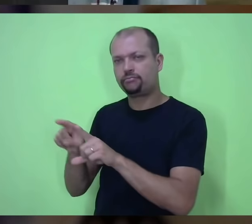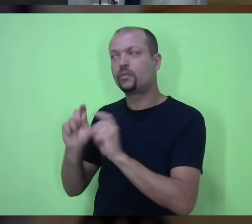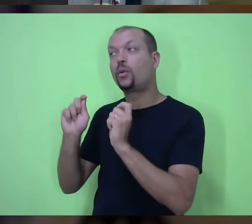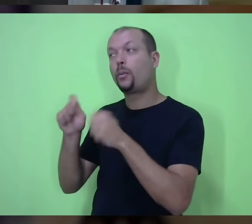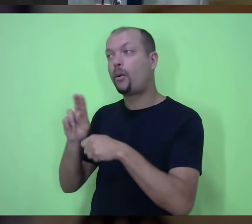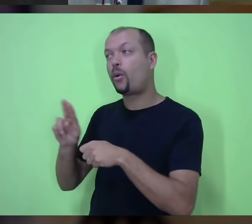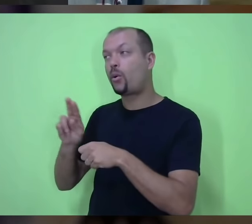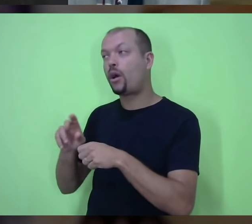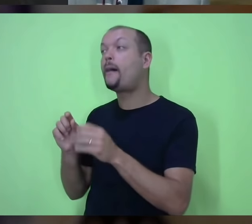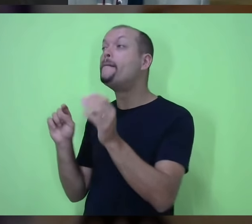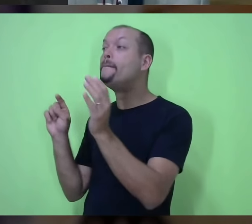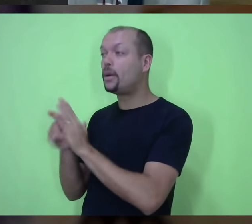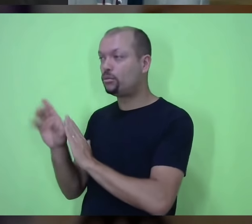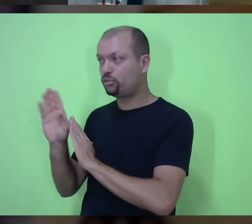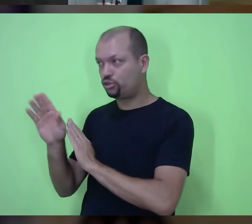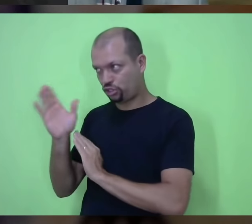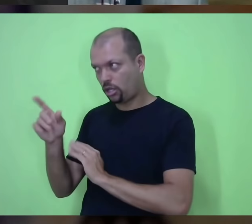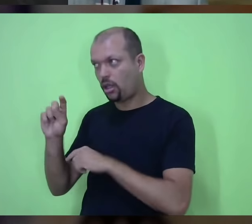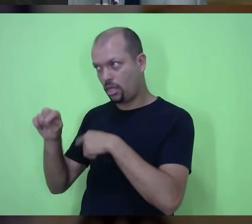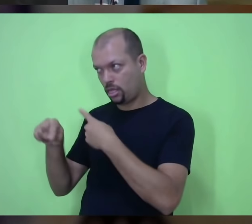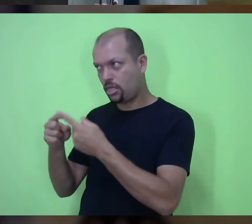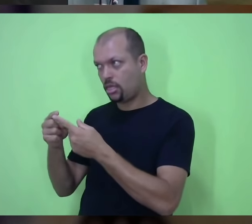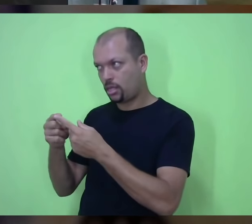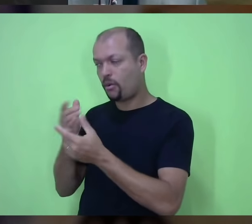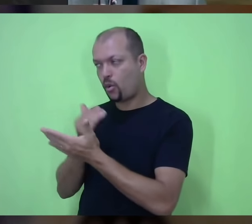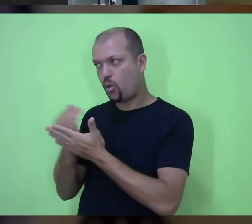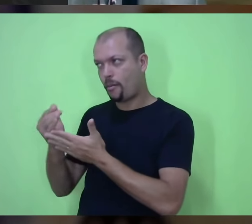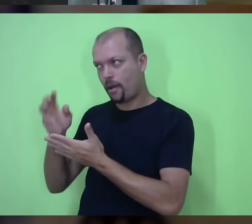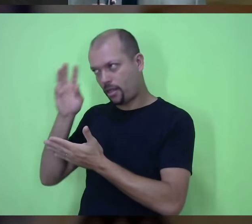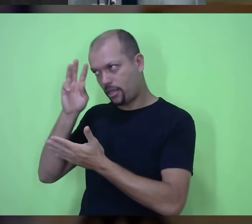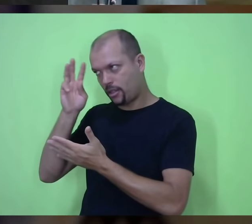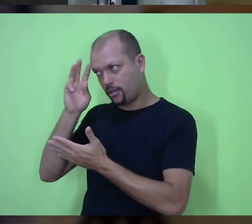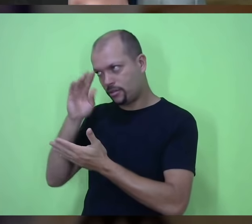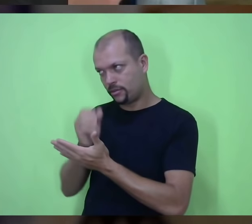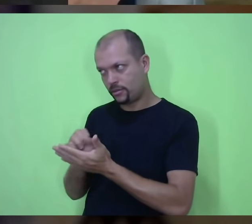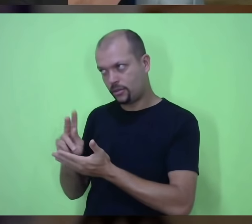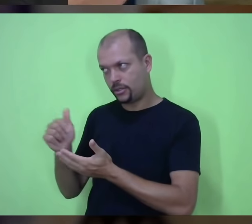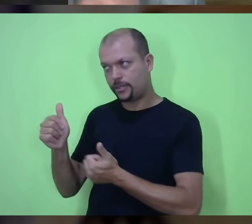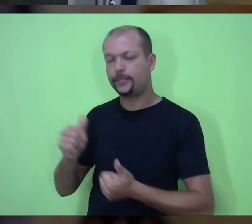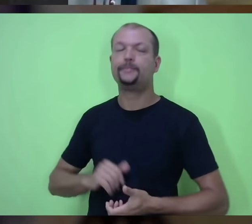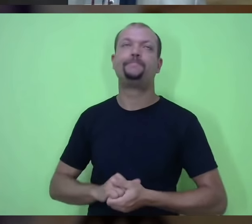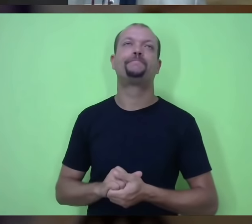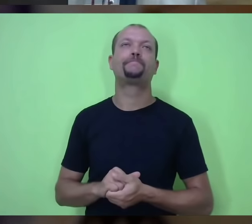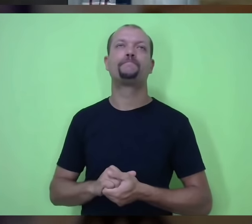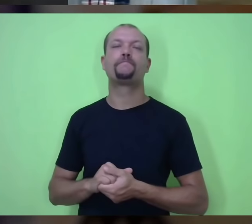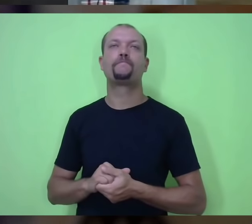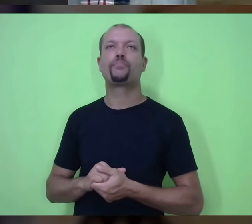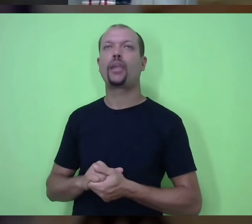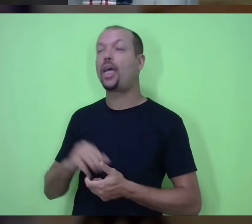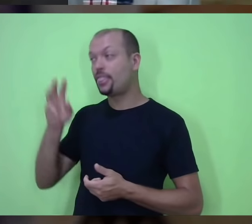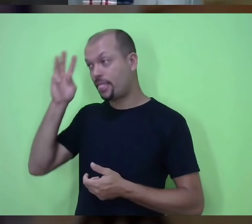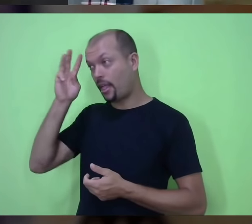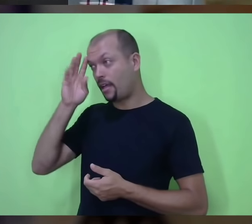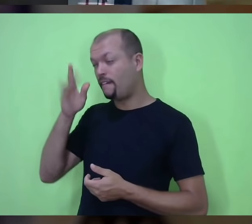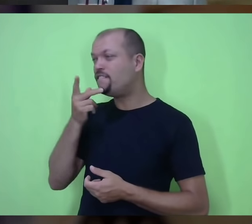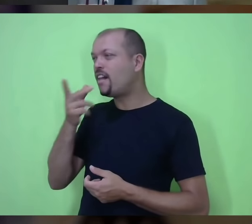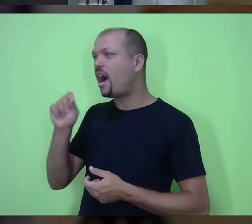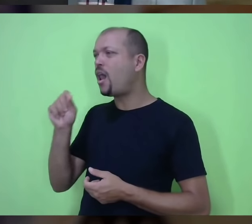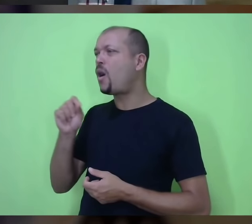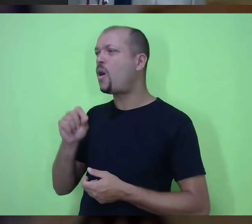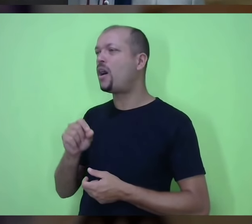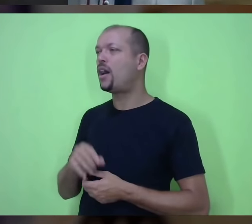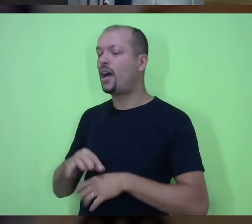Eu posso já lhe fazer a pergunta, você complementa, sim, sim. E depois você já entra na minha questão. A lição de terça-feira vem